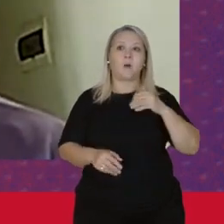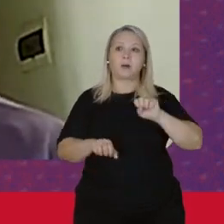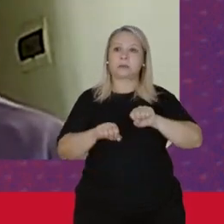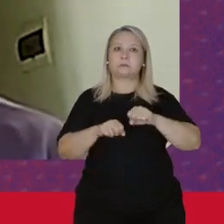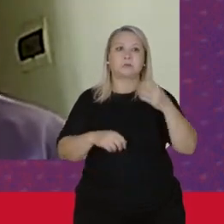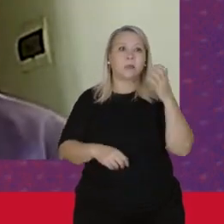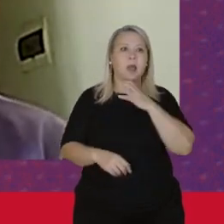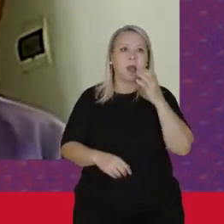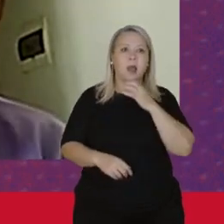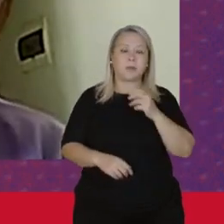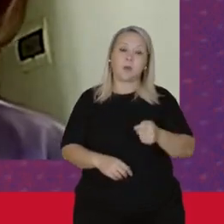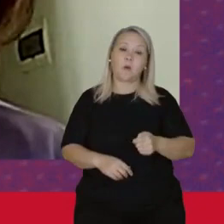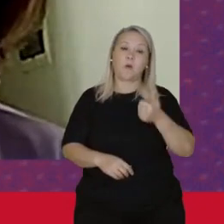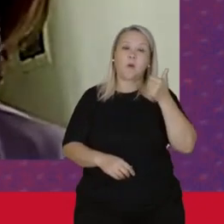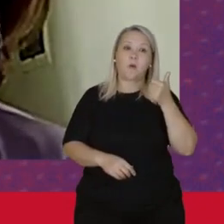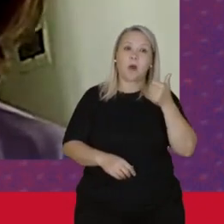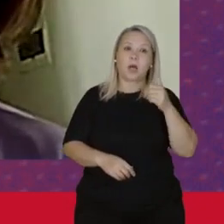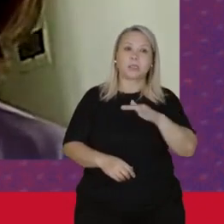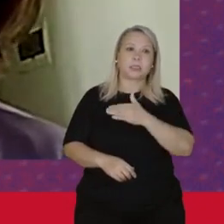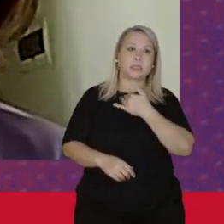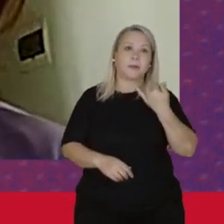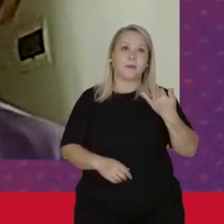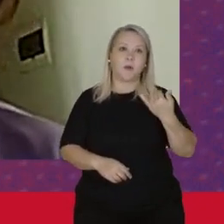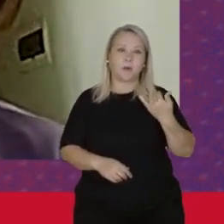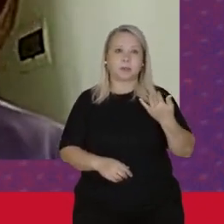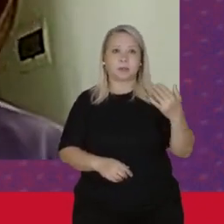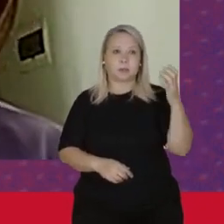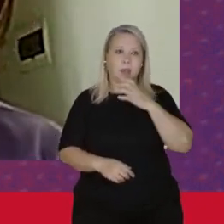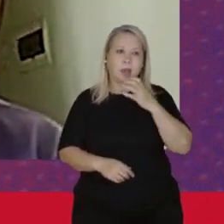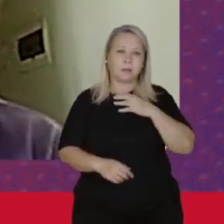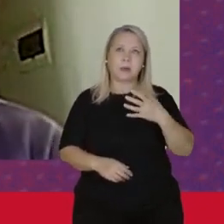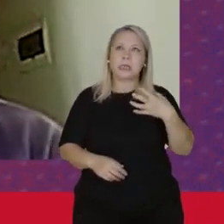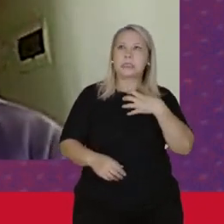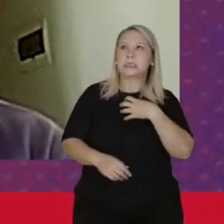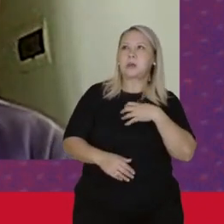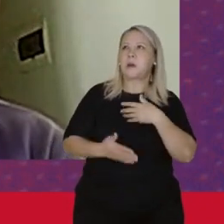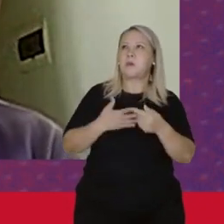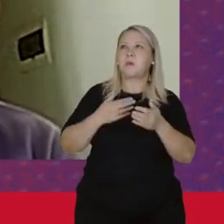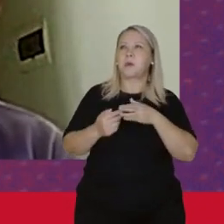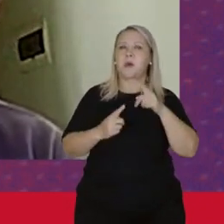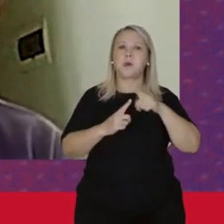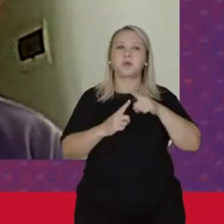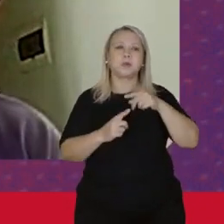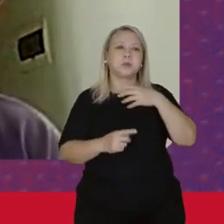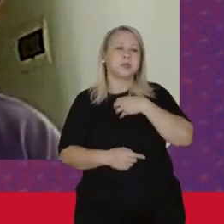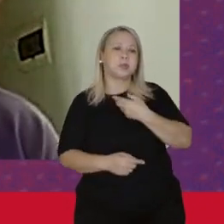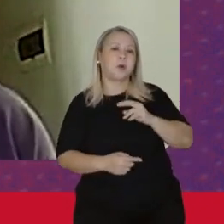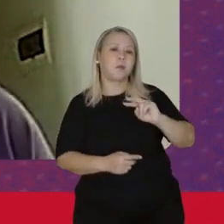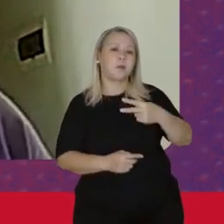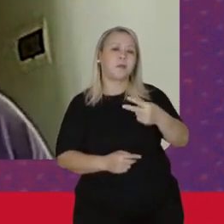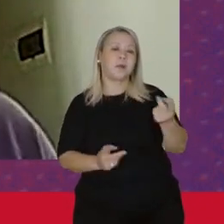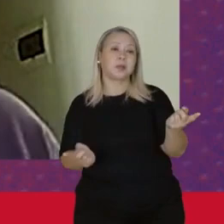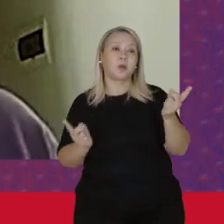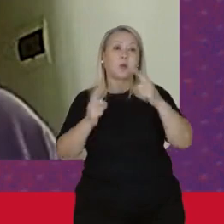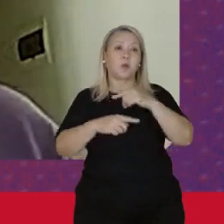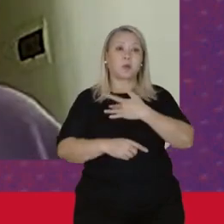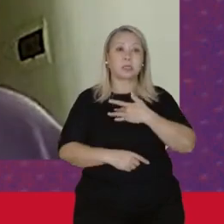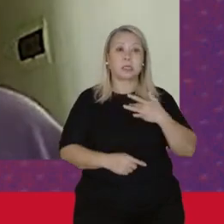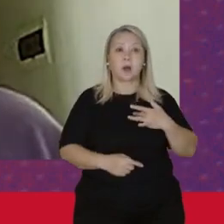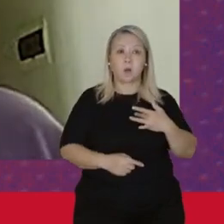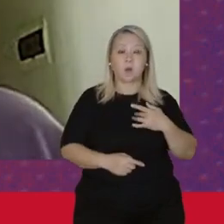ou quase imediata. Qualquer outro tipo de sintoma ou qualquer outro tipo de efeito contra a saúde, que